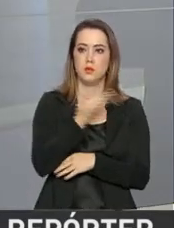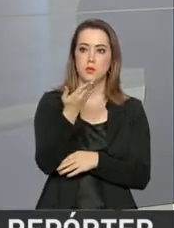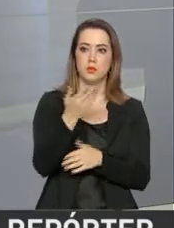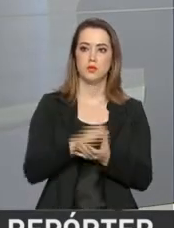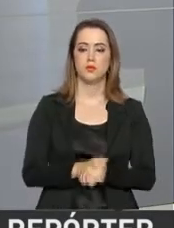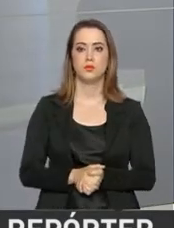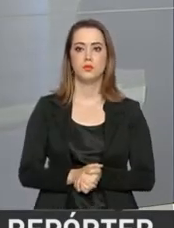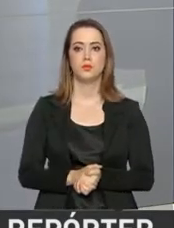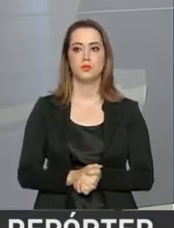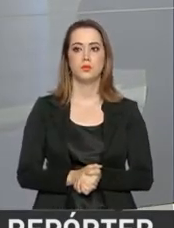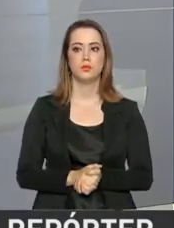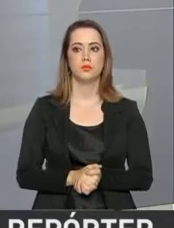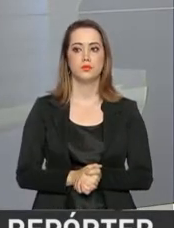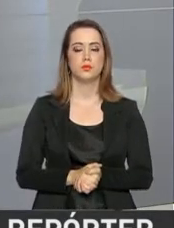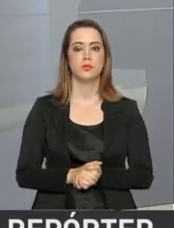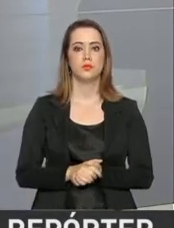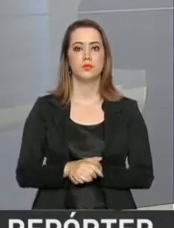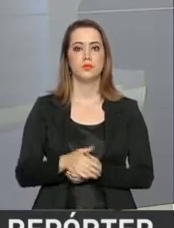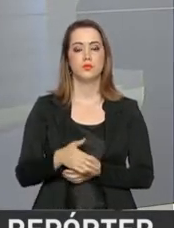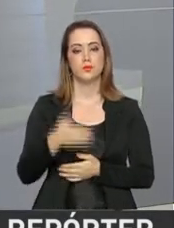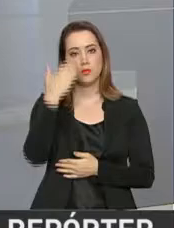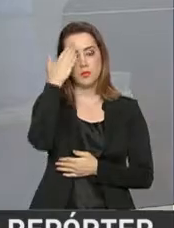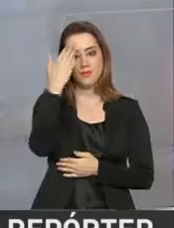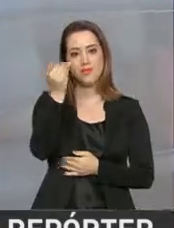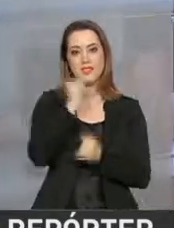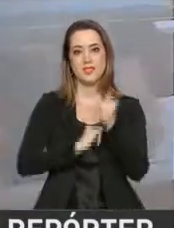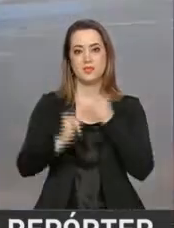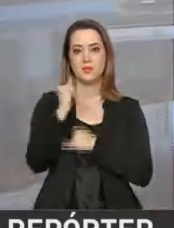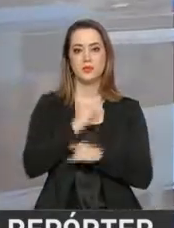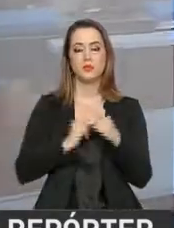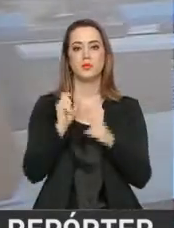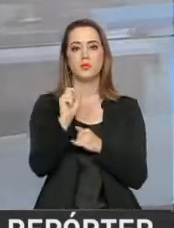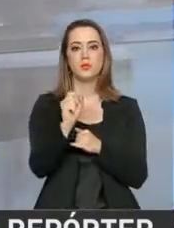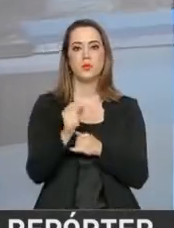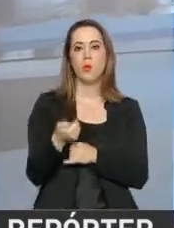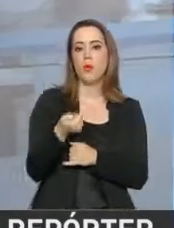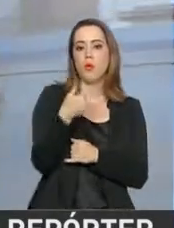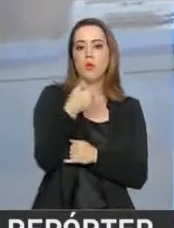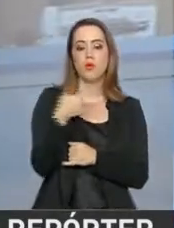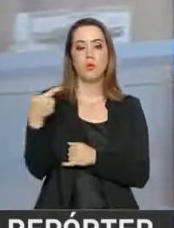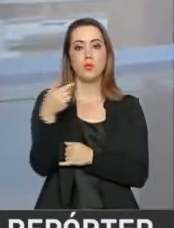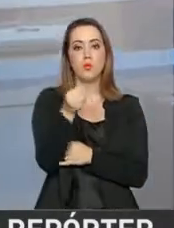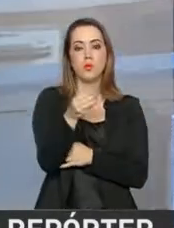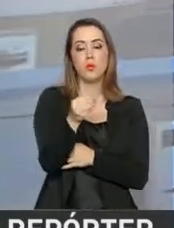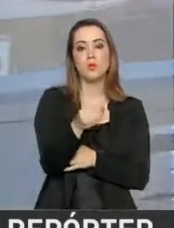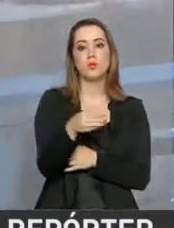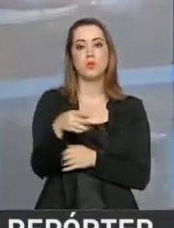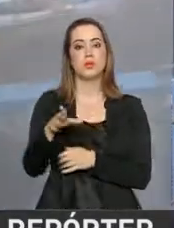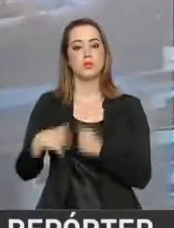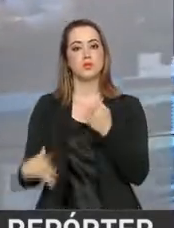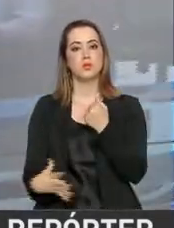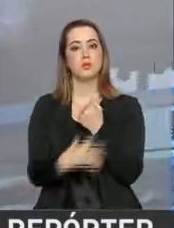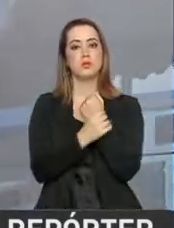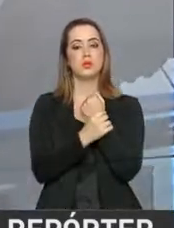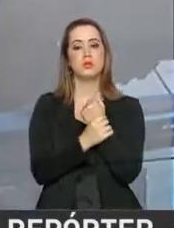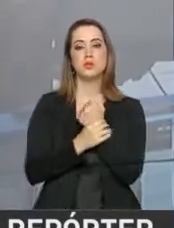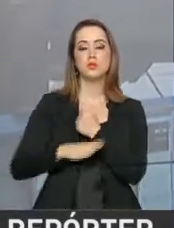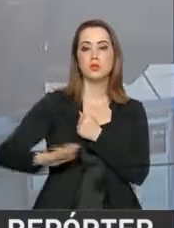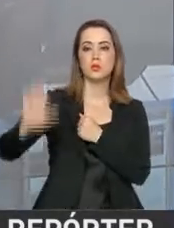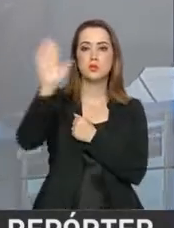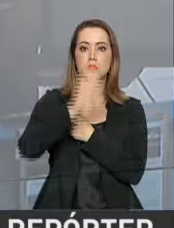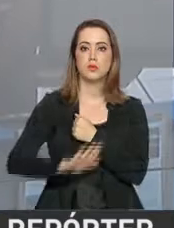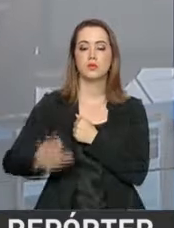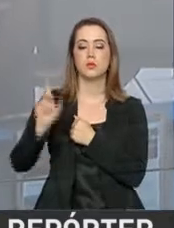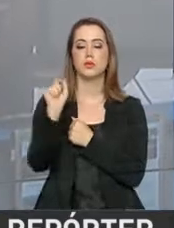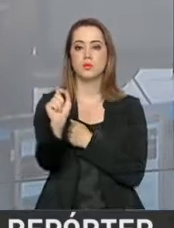Leandro. Obrigado, Paulo, pelas suas informações. E olha, nada, cerca Leandro. De 200 representantes da Força Nacional de Segurança Pública vão